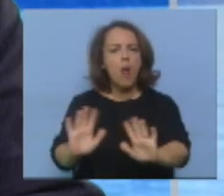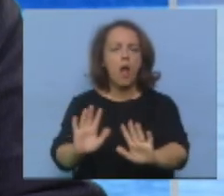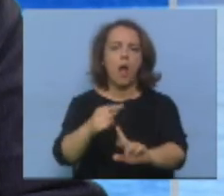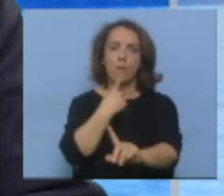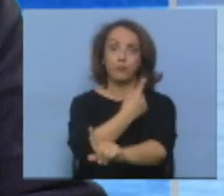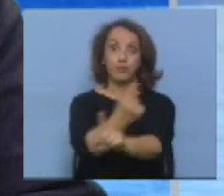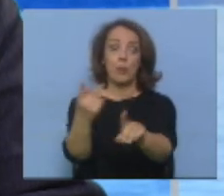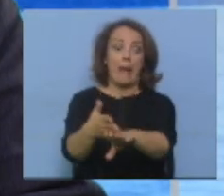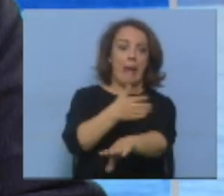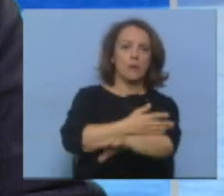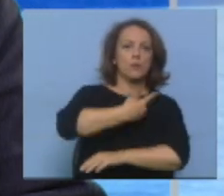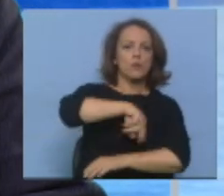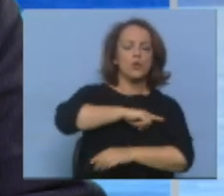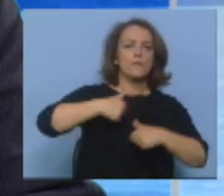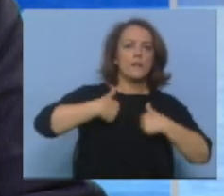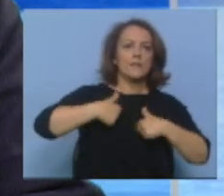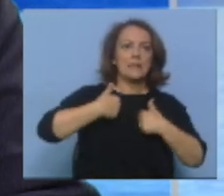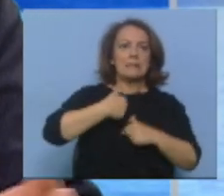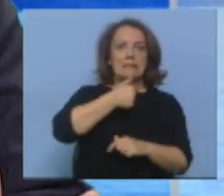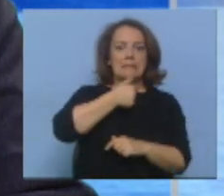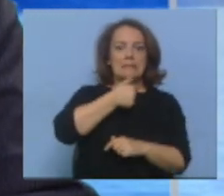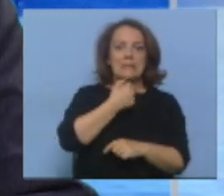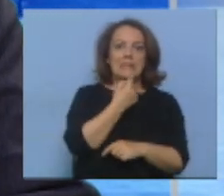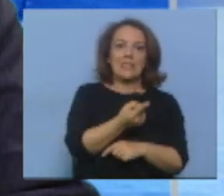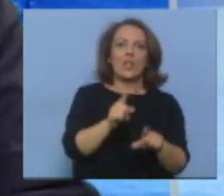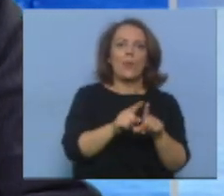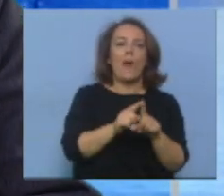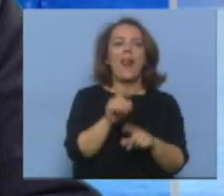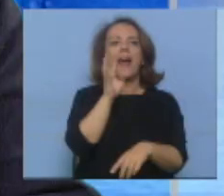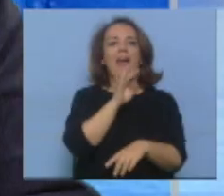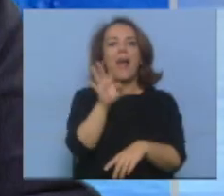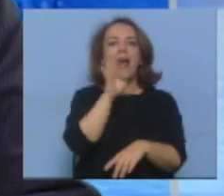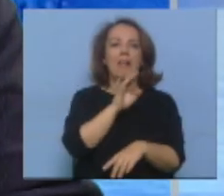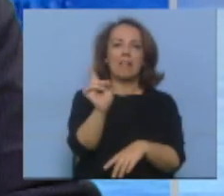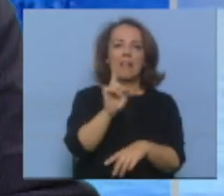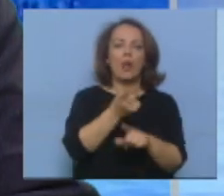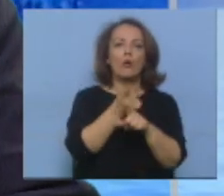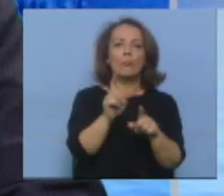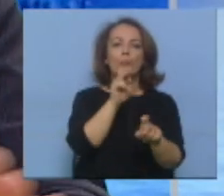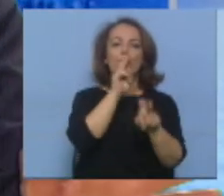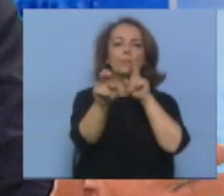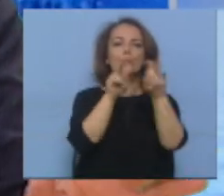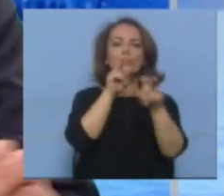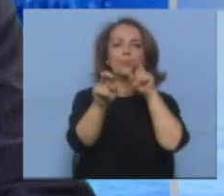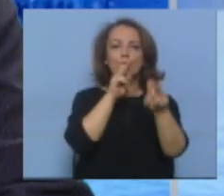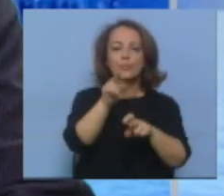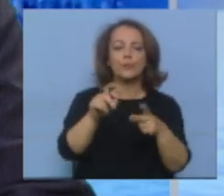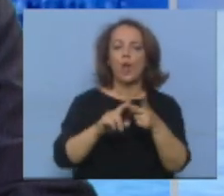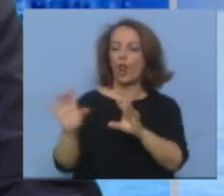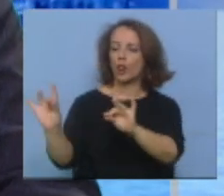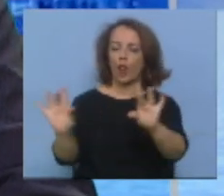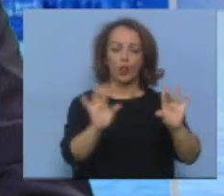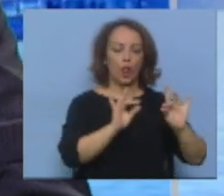medidas um pouco populares, né? Dizer, não vamos cantar porque a projeção de saliva era mais fácil, não nos vamos tocar,